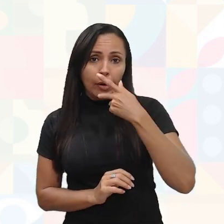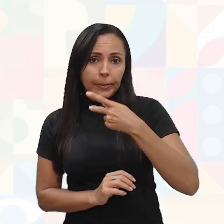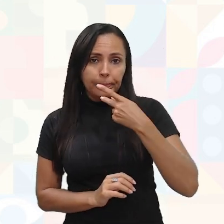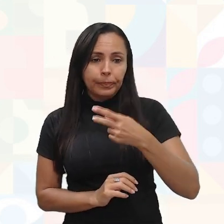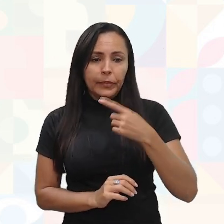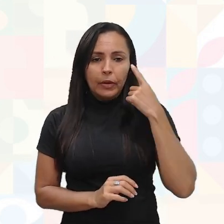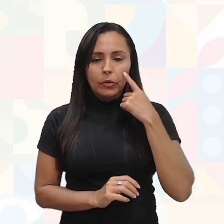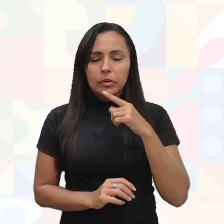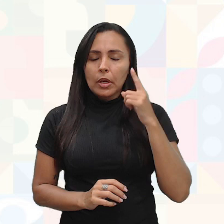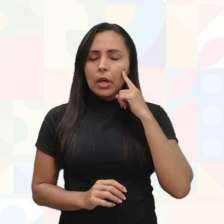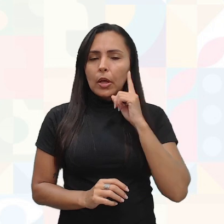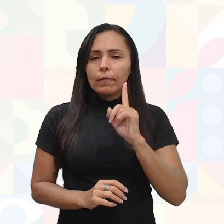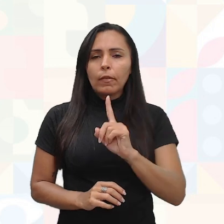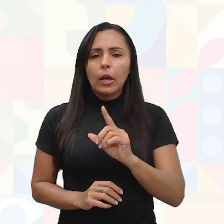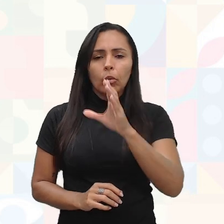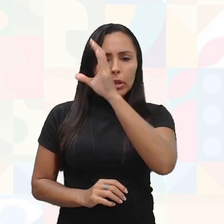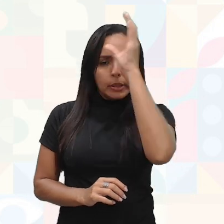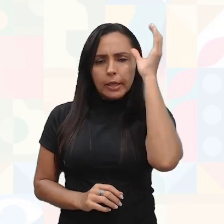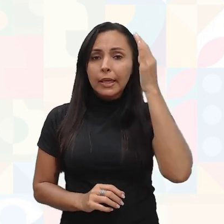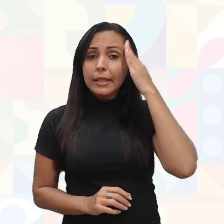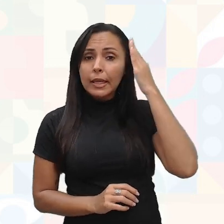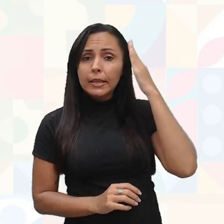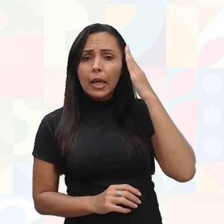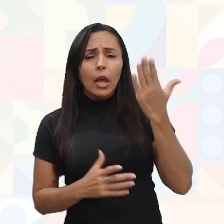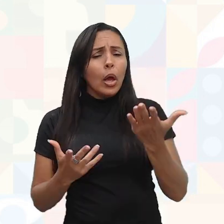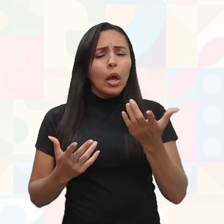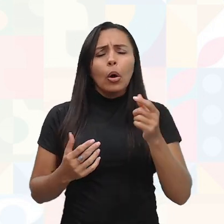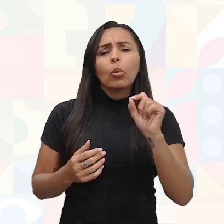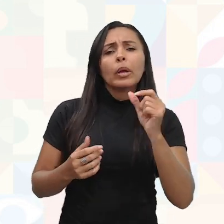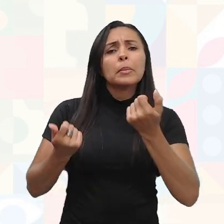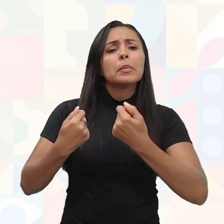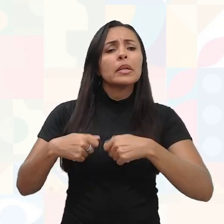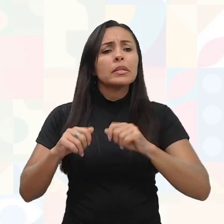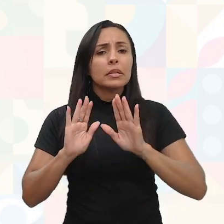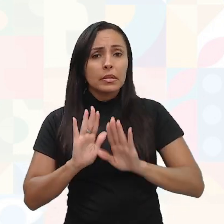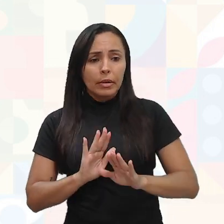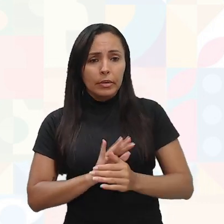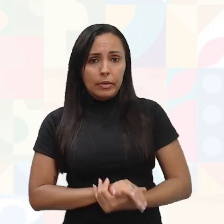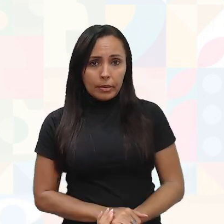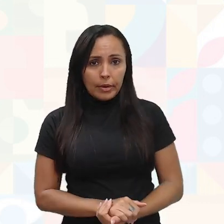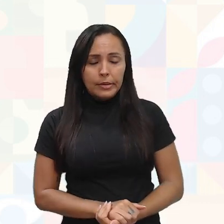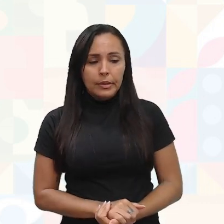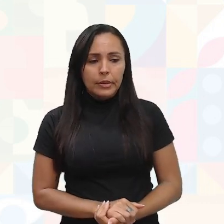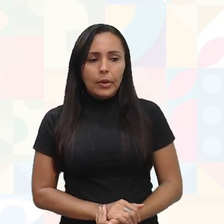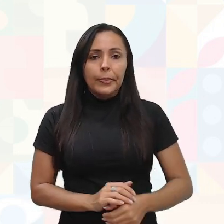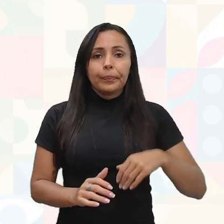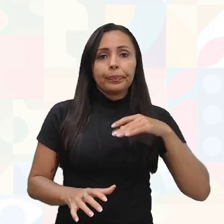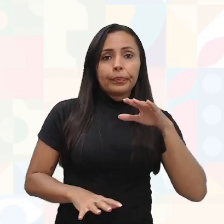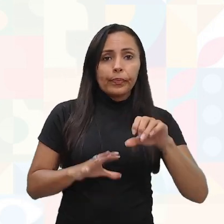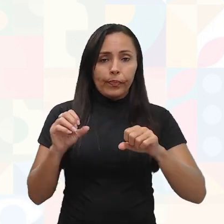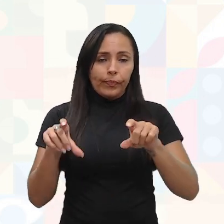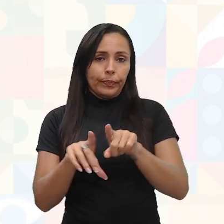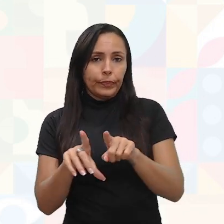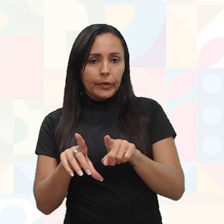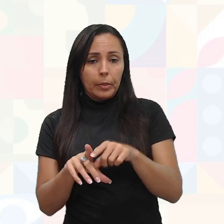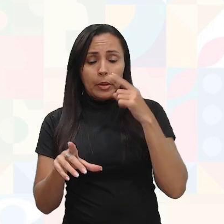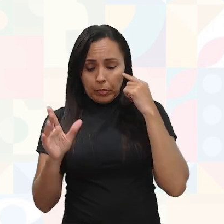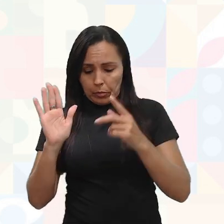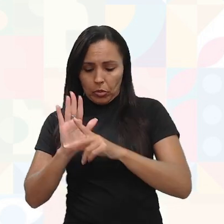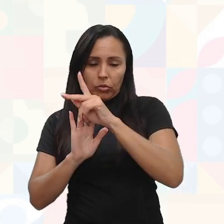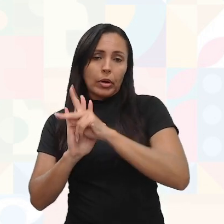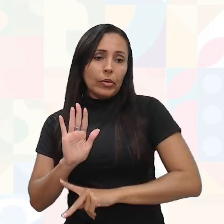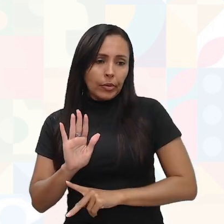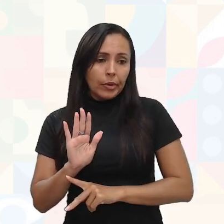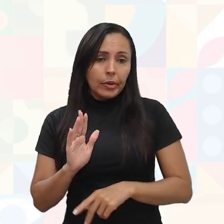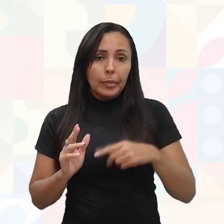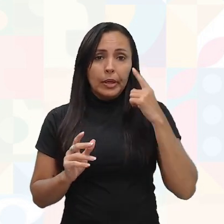ir ao cliente, entender qual que é a sua necessidade, né? Buscar levar aquilo para o projeto para